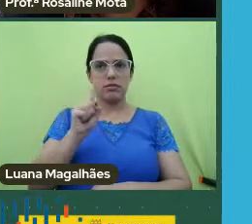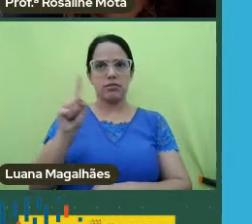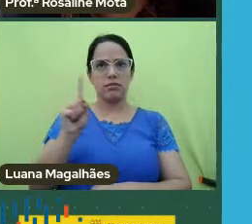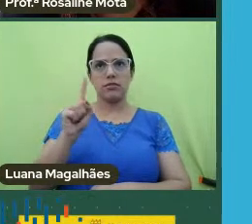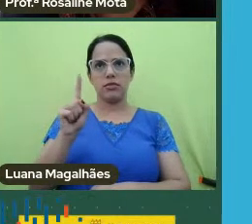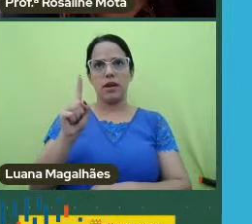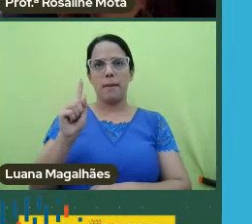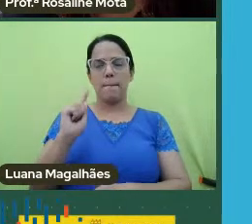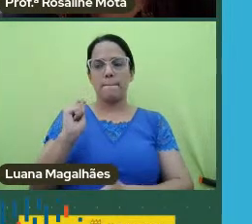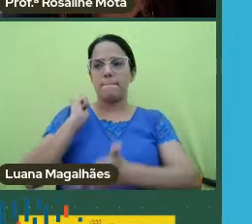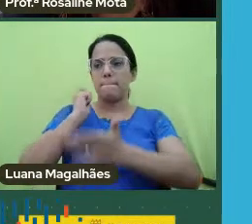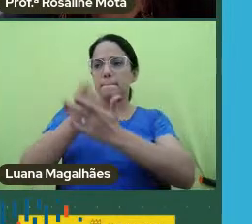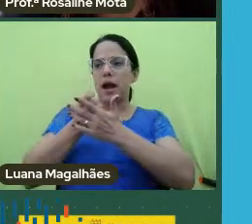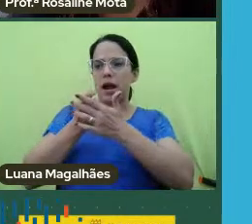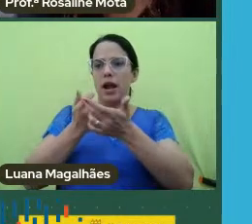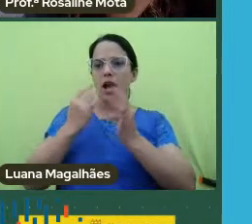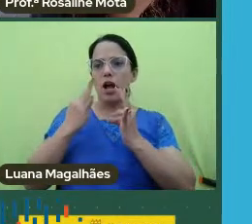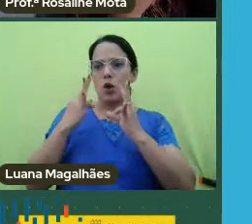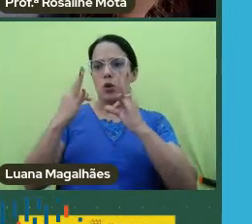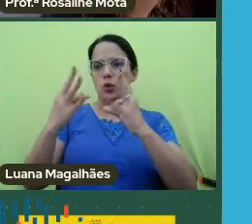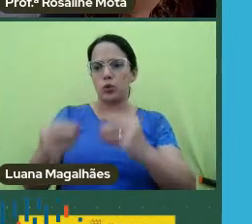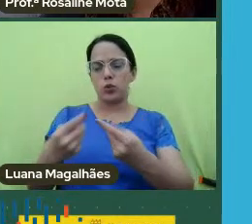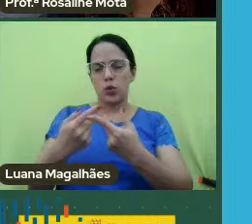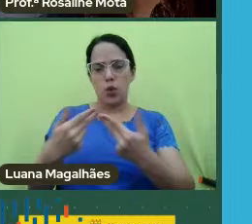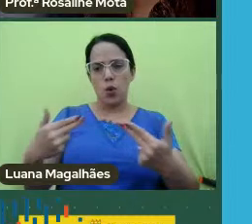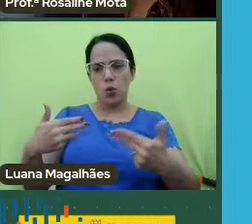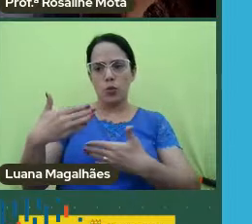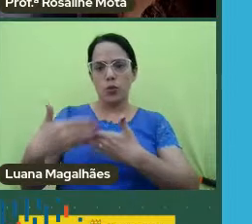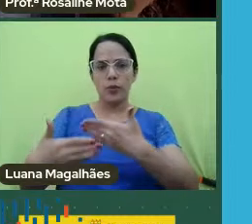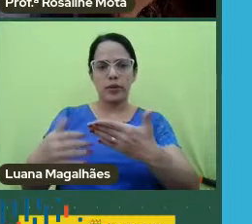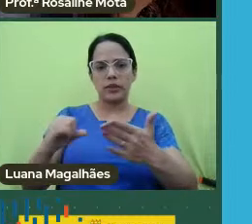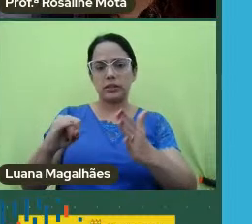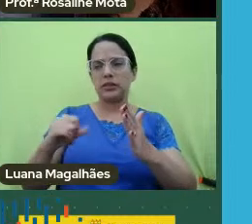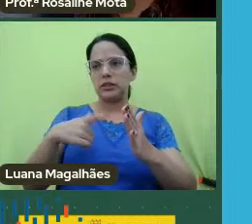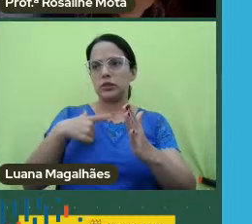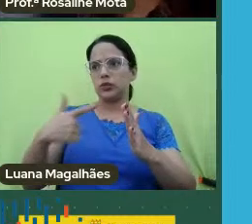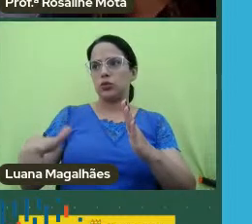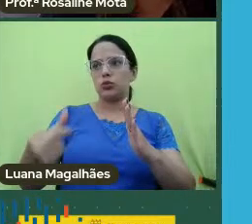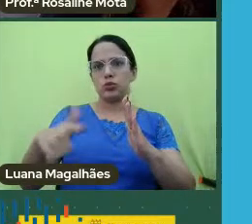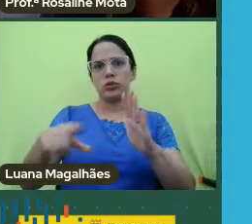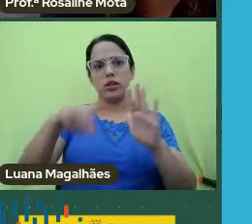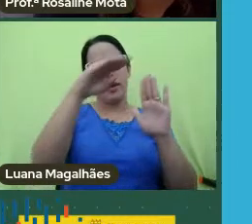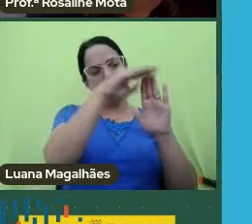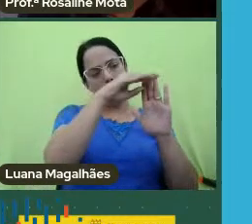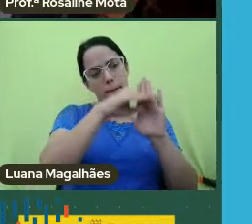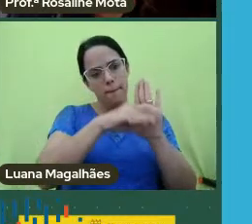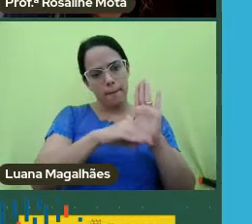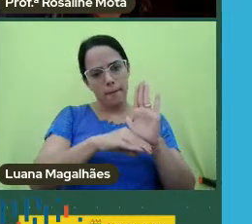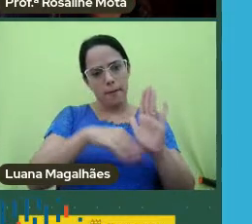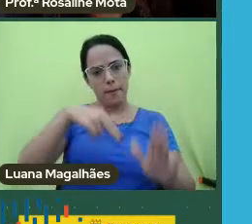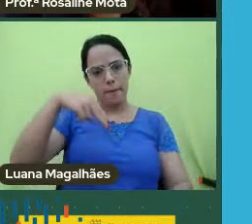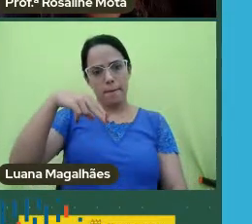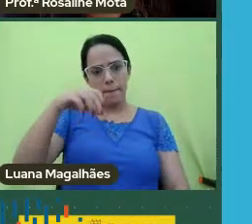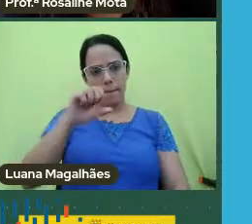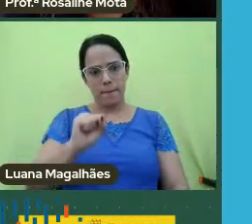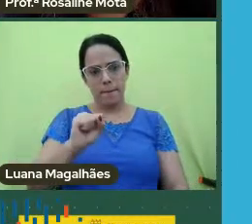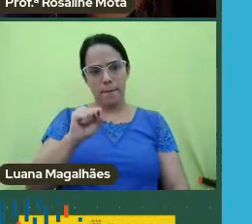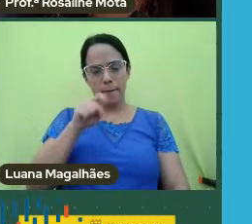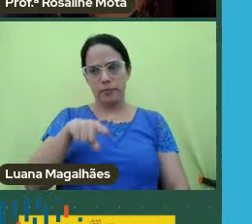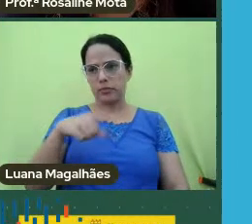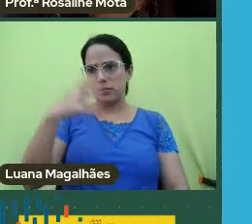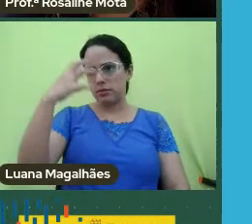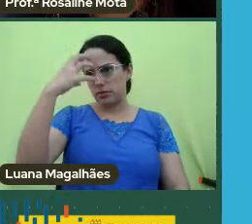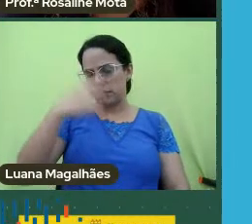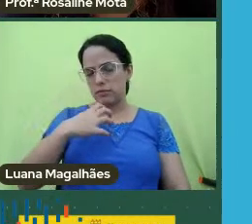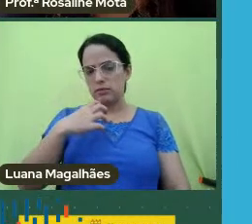arcar com os custos de procedimentos que não estejam no rol da ANS. E isso aí é uma questão muito séria,